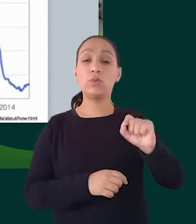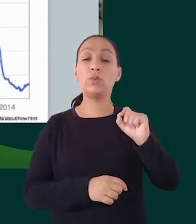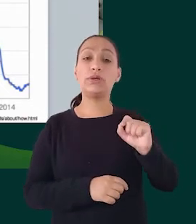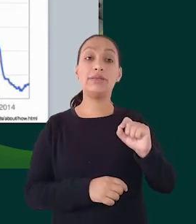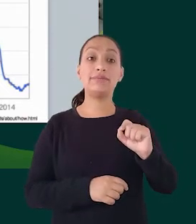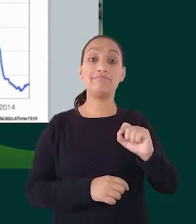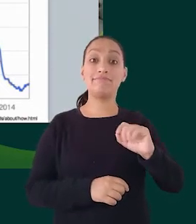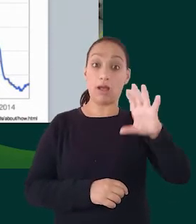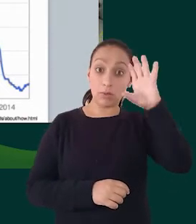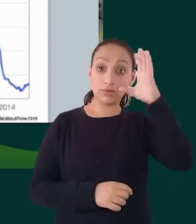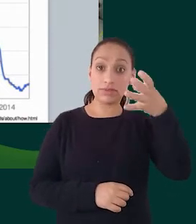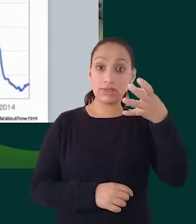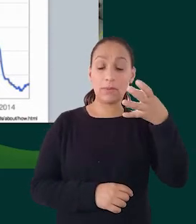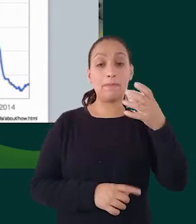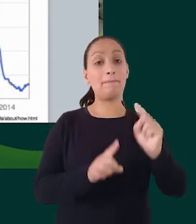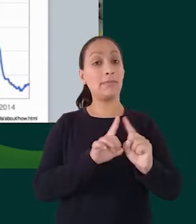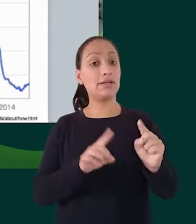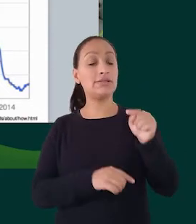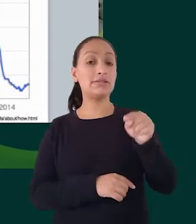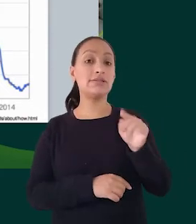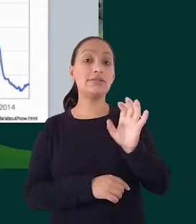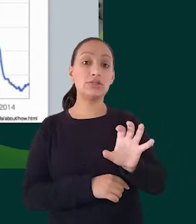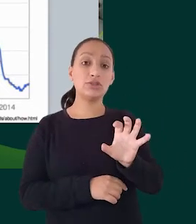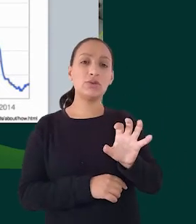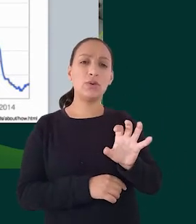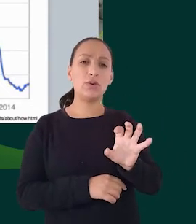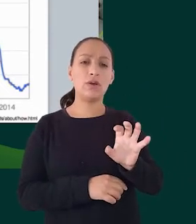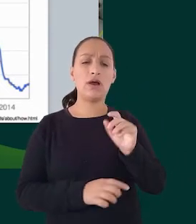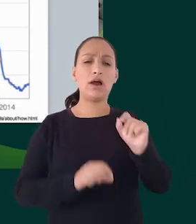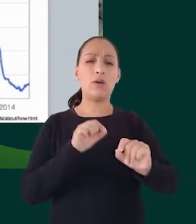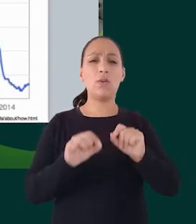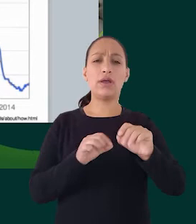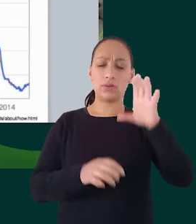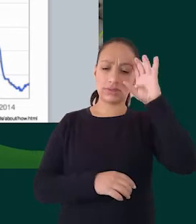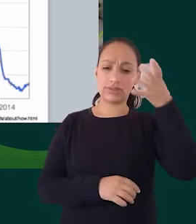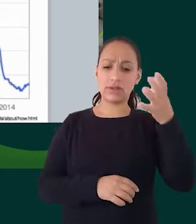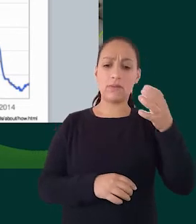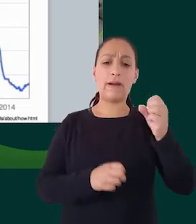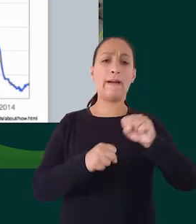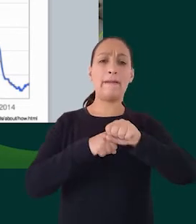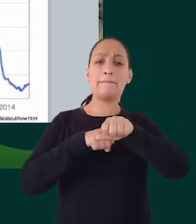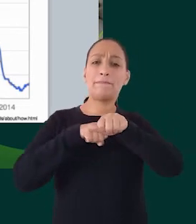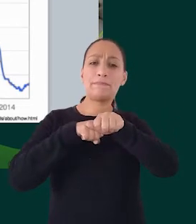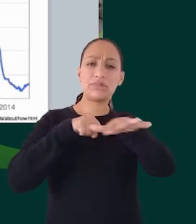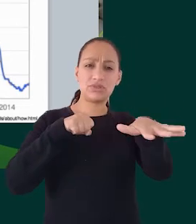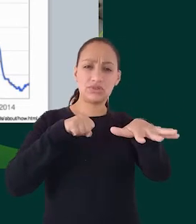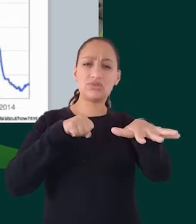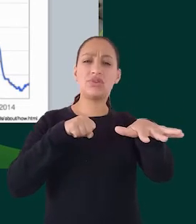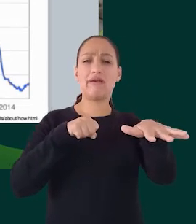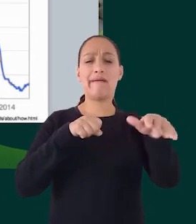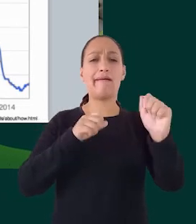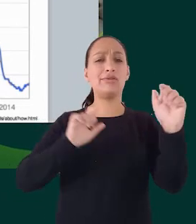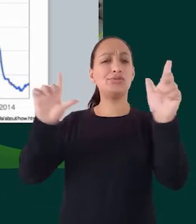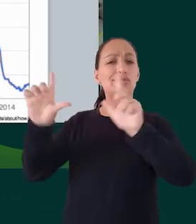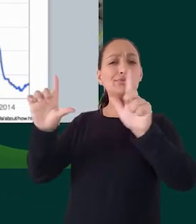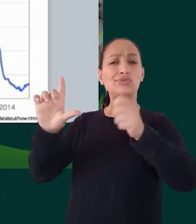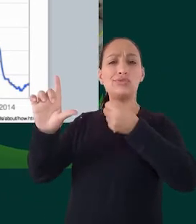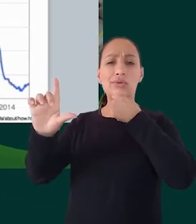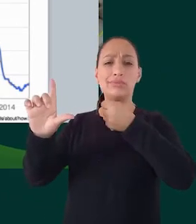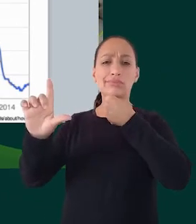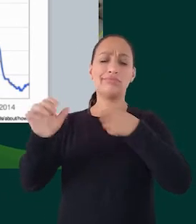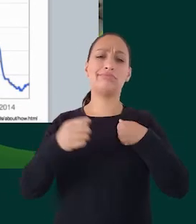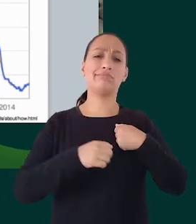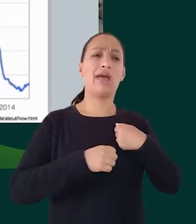Isso provavelmente aconteceu por causa de um hype midiático, né? Os jornais, a imprensa,